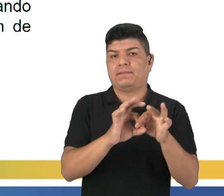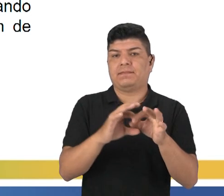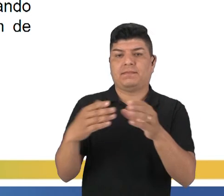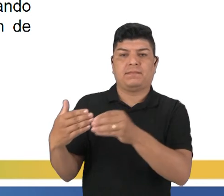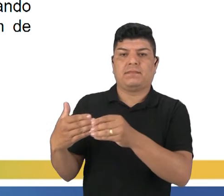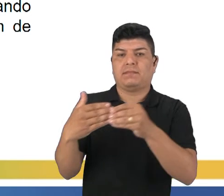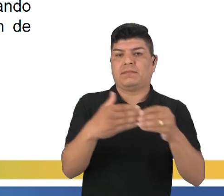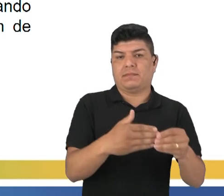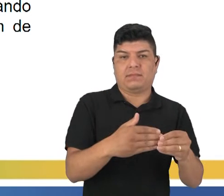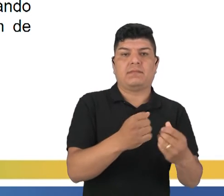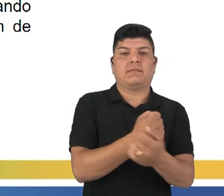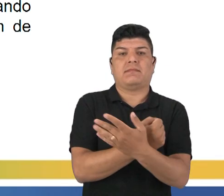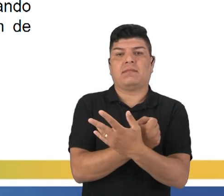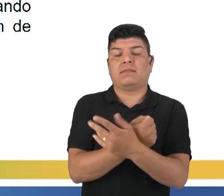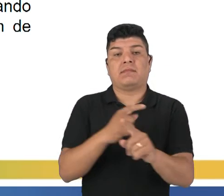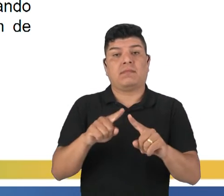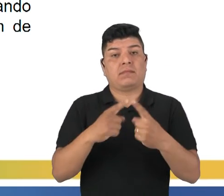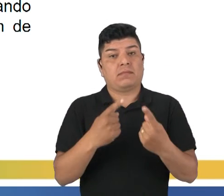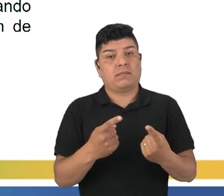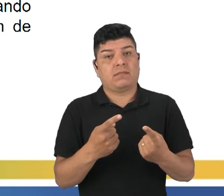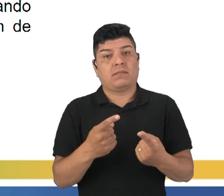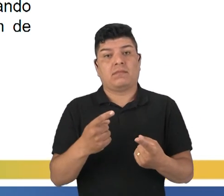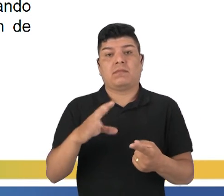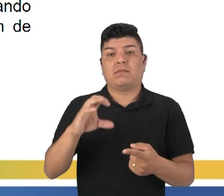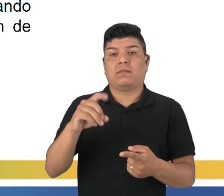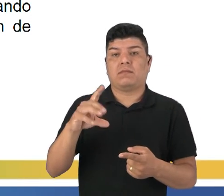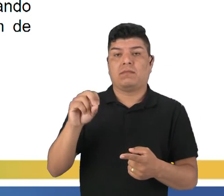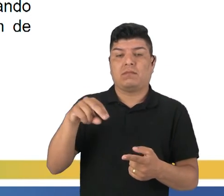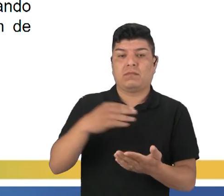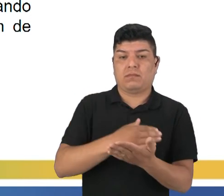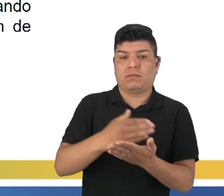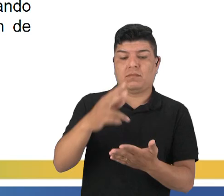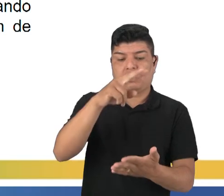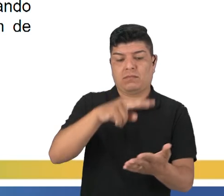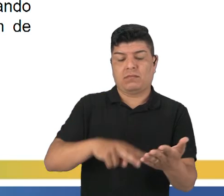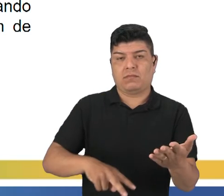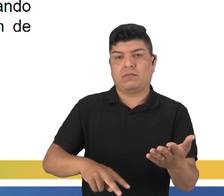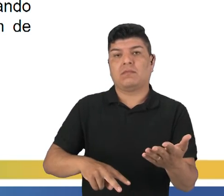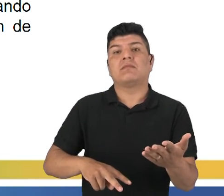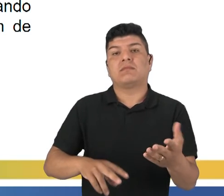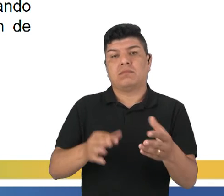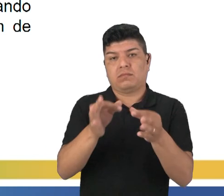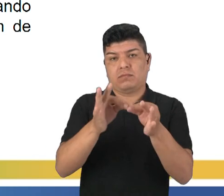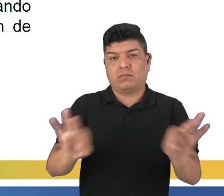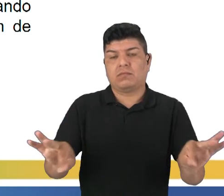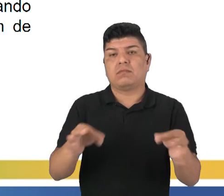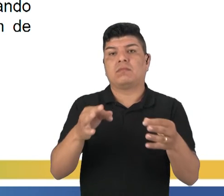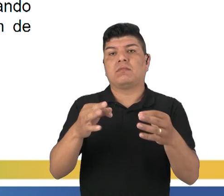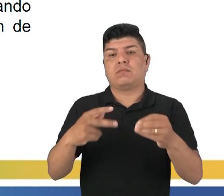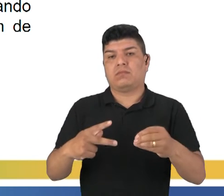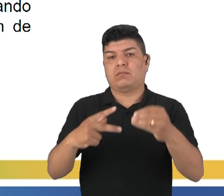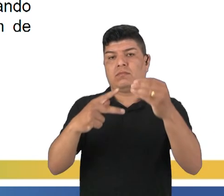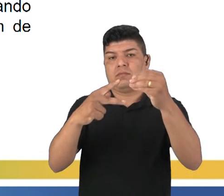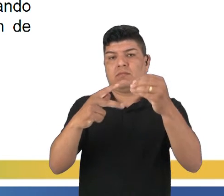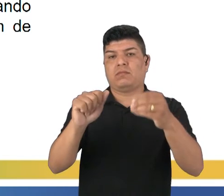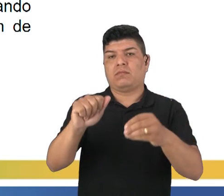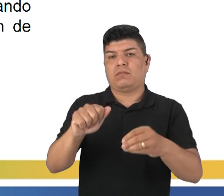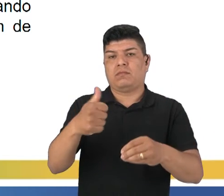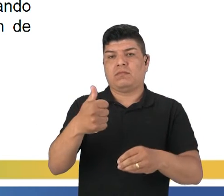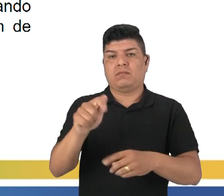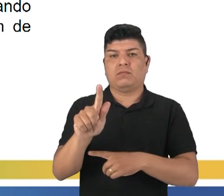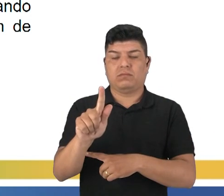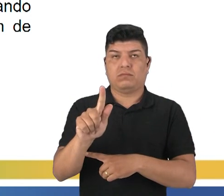trazendo os aminoácidos. Mas, a princípio, o códon iniciante da leitura de síntese de proteínas é o código